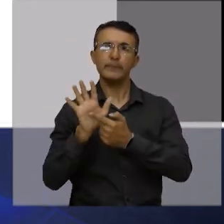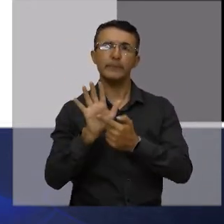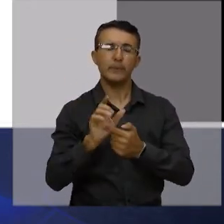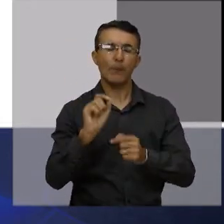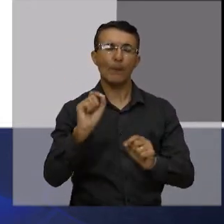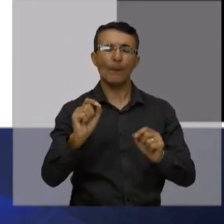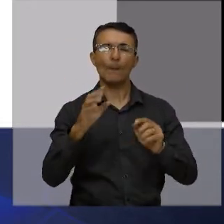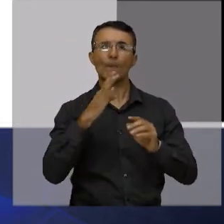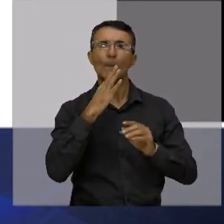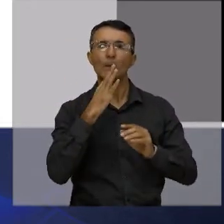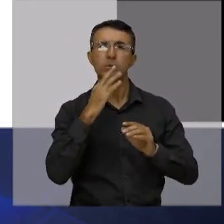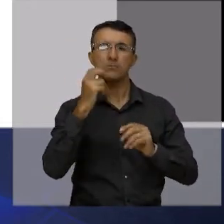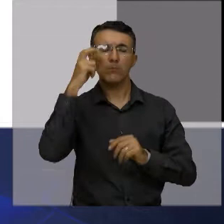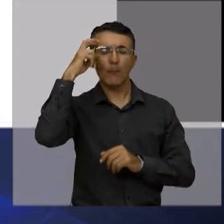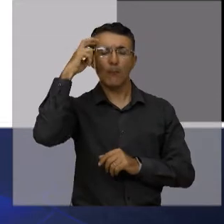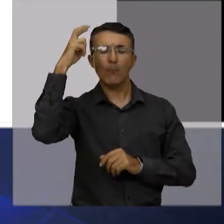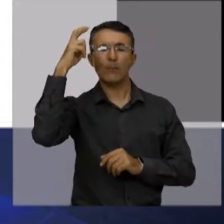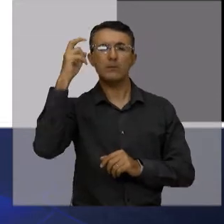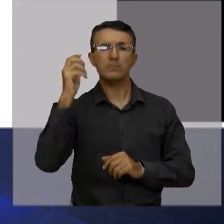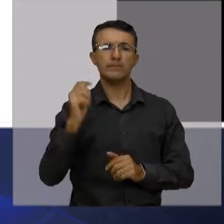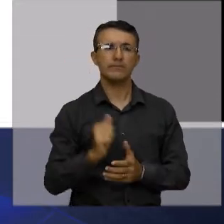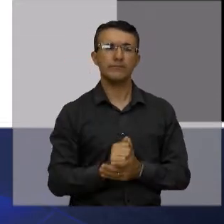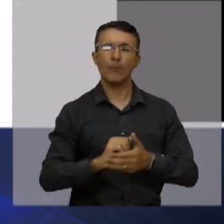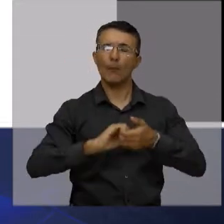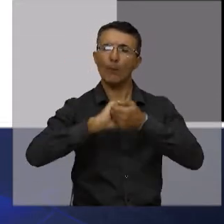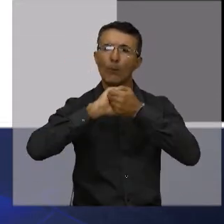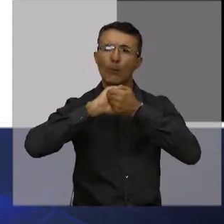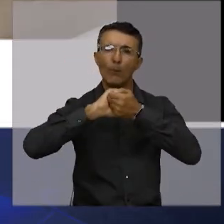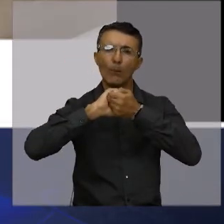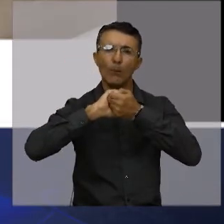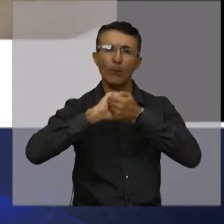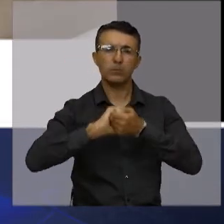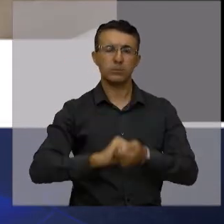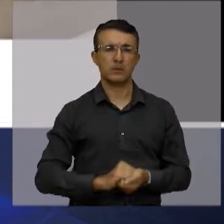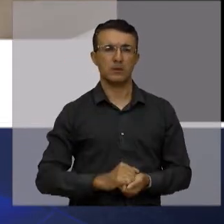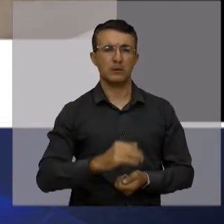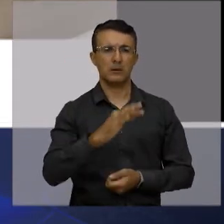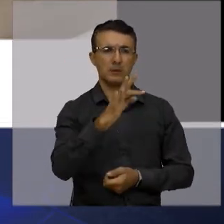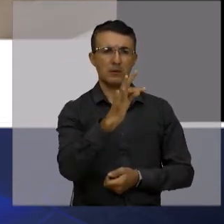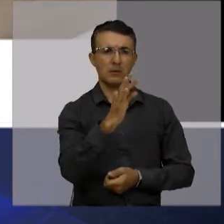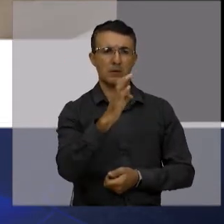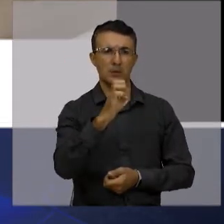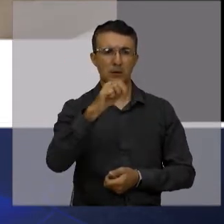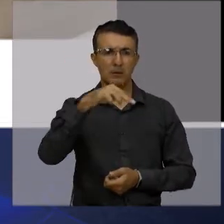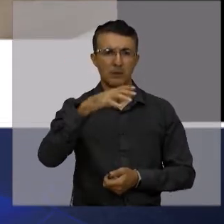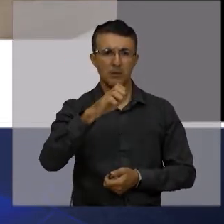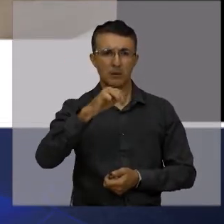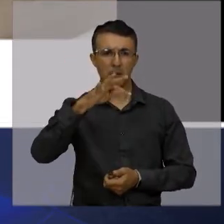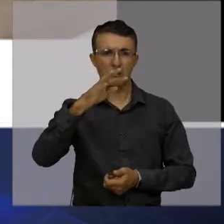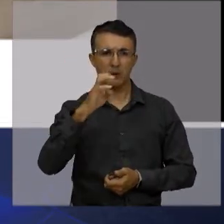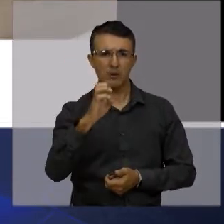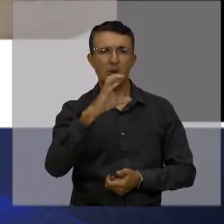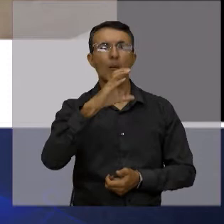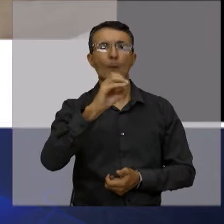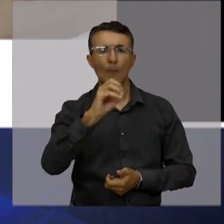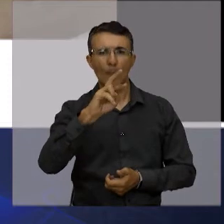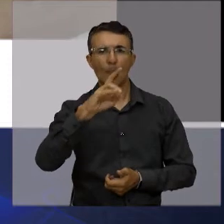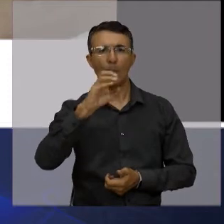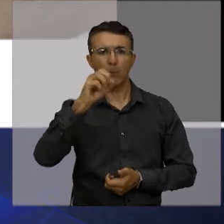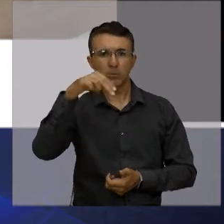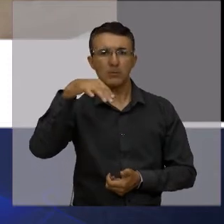Então, parabéns, doutor Osiris Silva, nosso tenente-coronel, parabéns à Embraer, aos profissionais